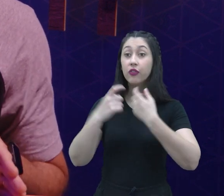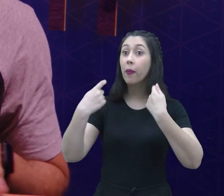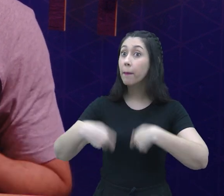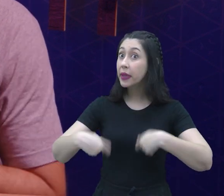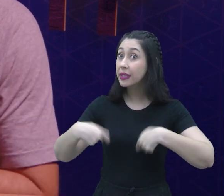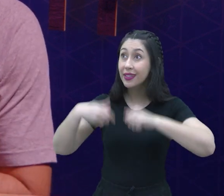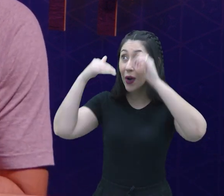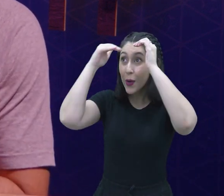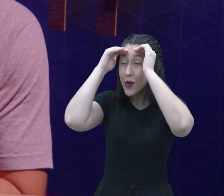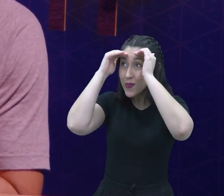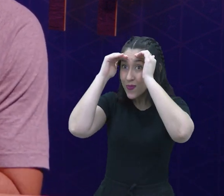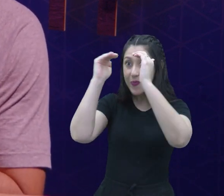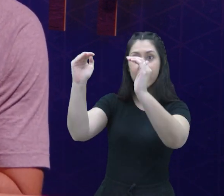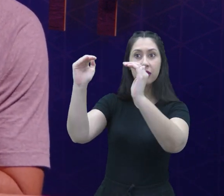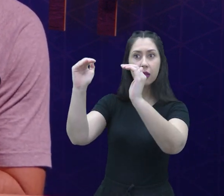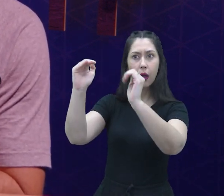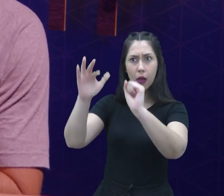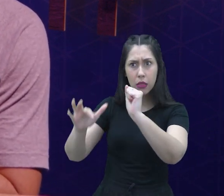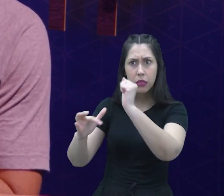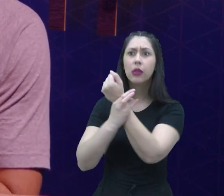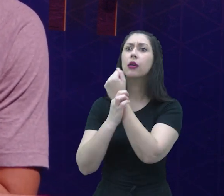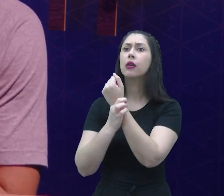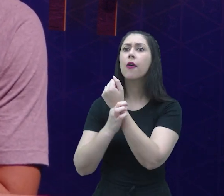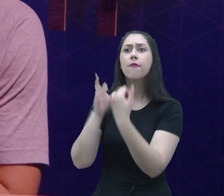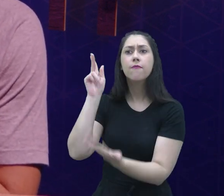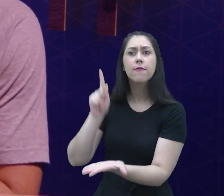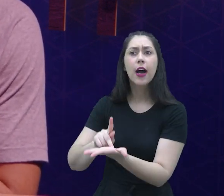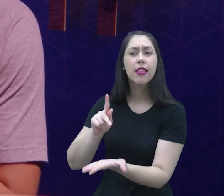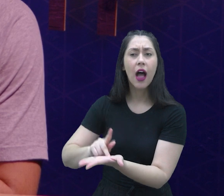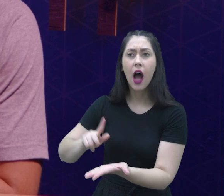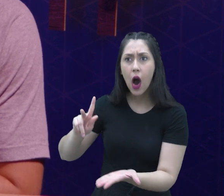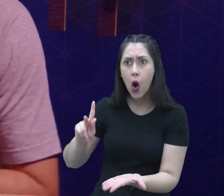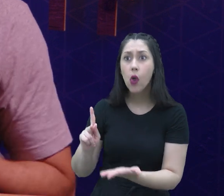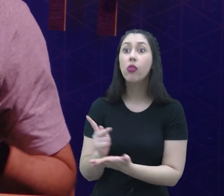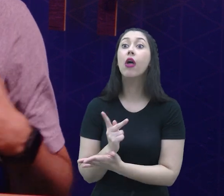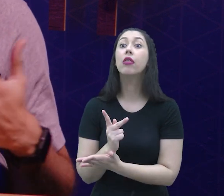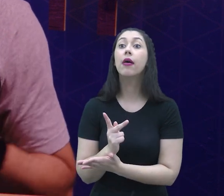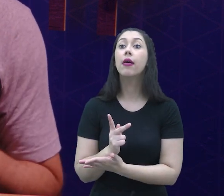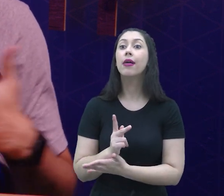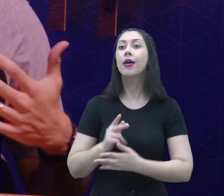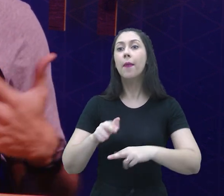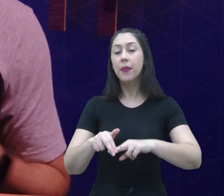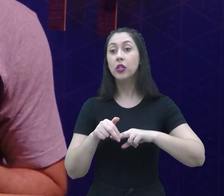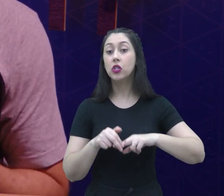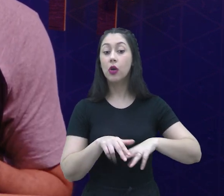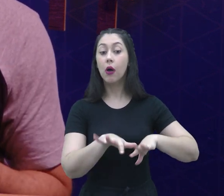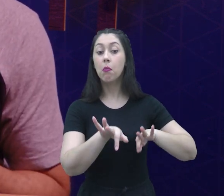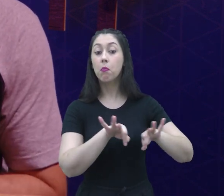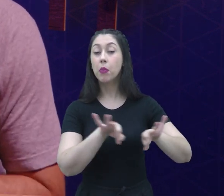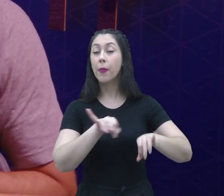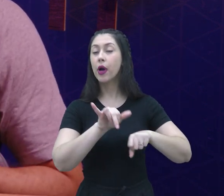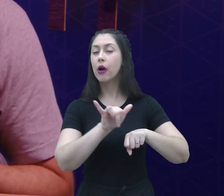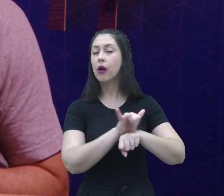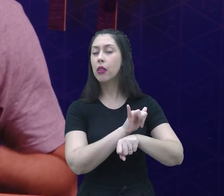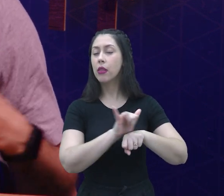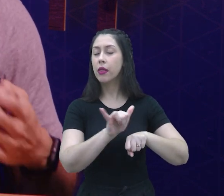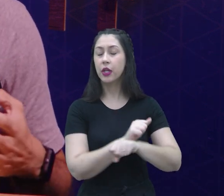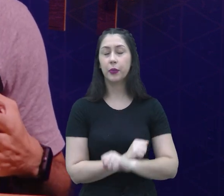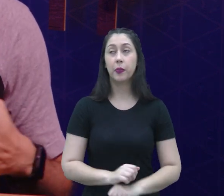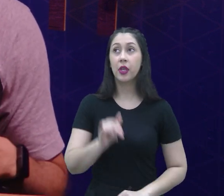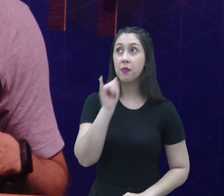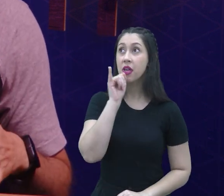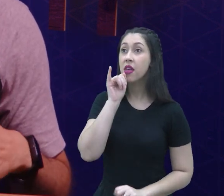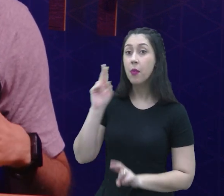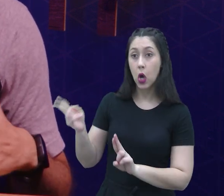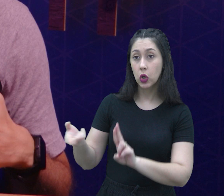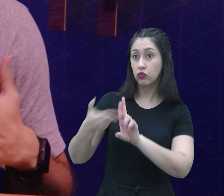garantir que a Constituição está sendo aplicada. E aí ele vai montar essas estratégias, né? Então, assim, a gente tem o